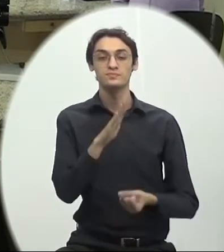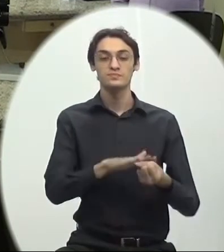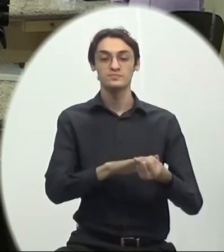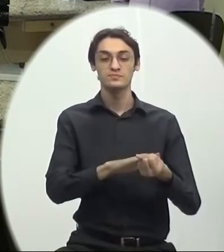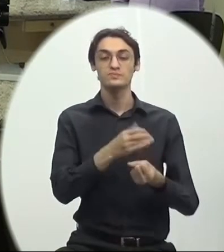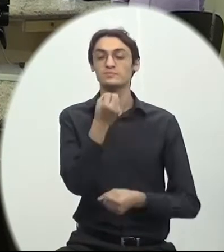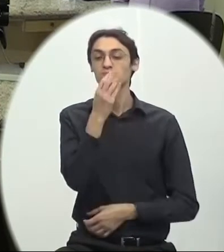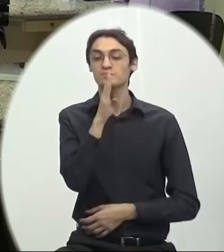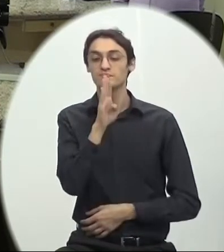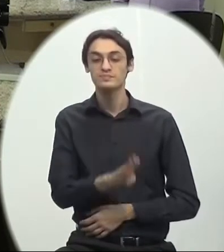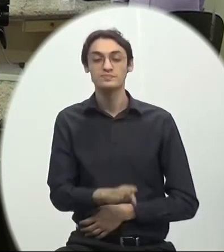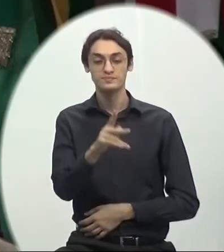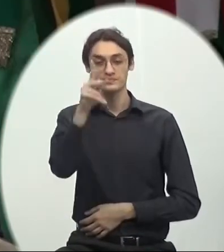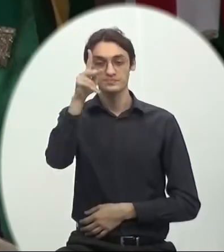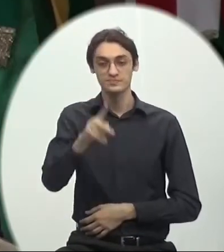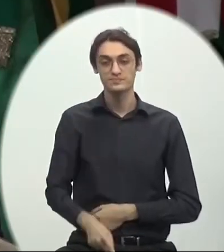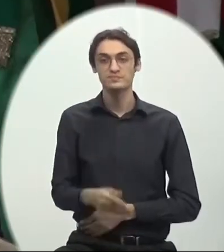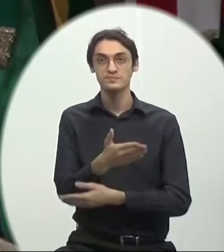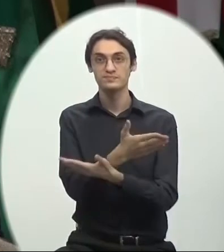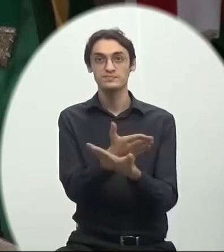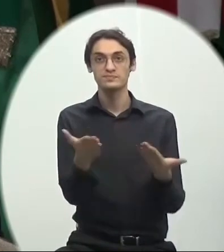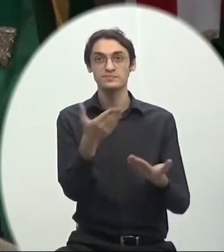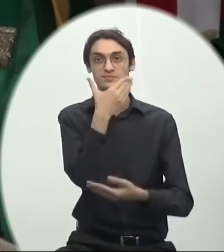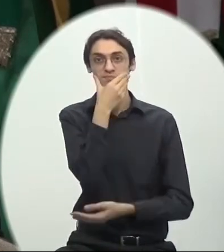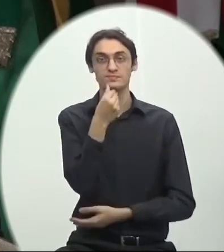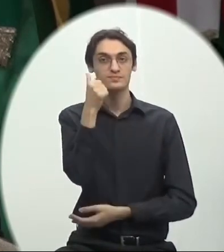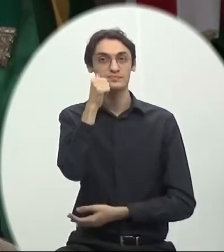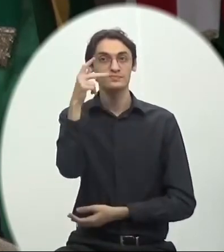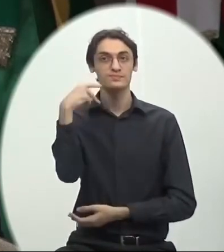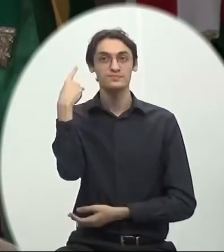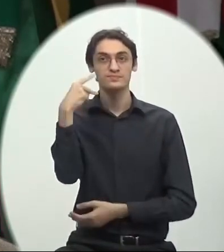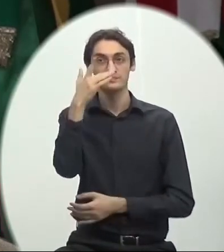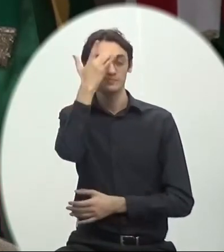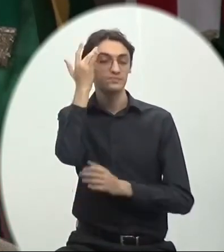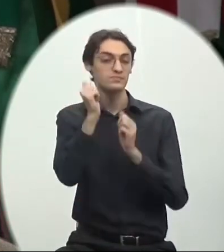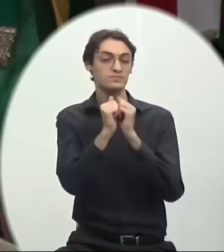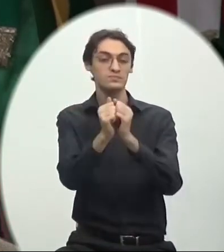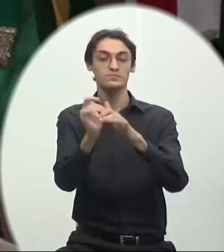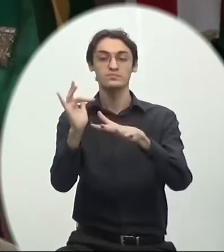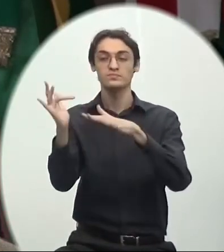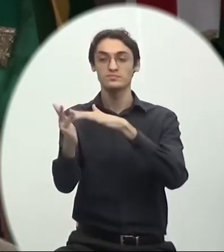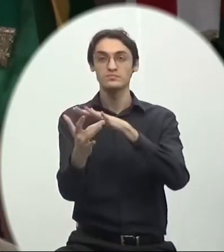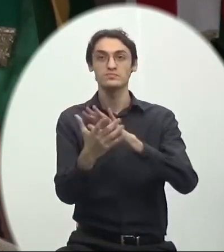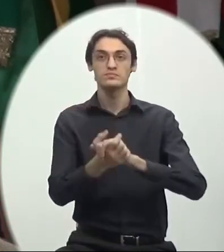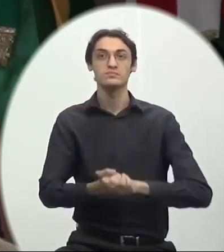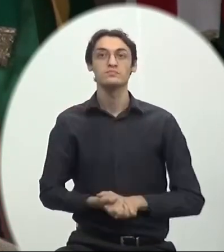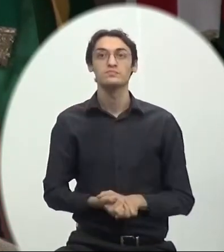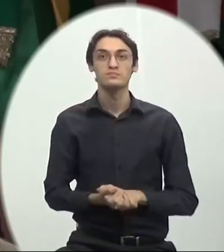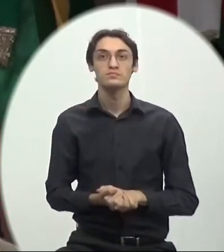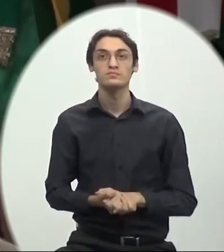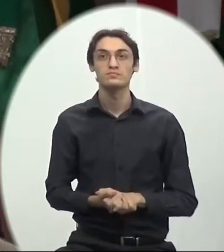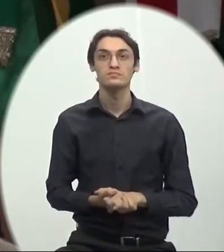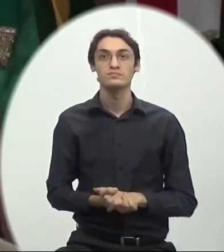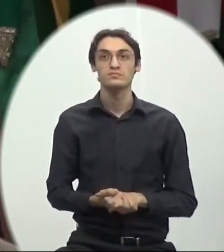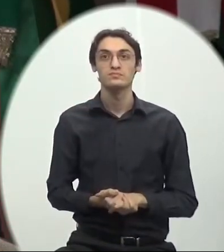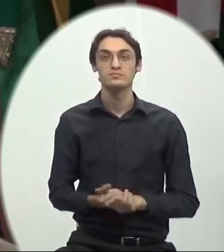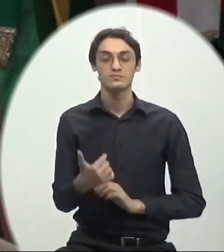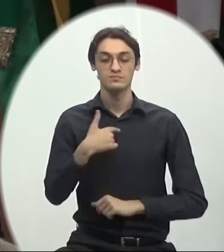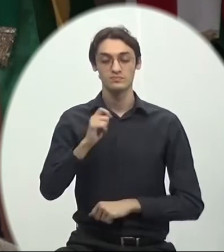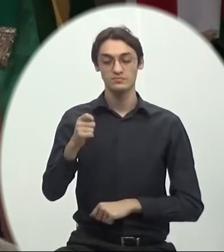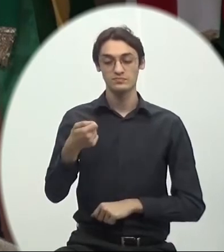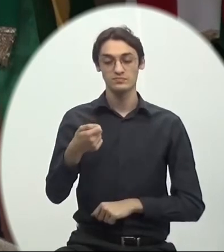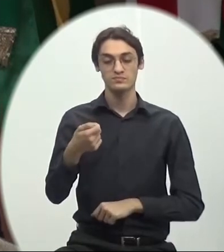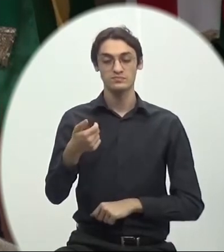Boa tarde, presidente, vereadores, vereadoras, as pessoas que nos acompanham pelas redes sociais. Bom, como eu, presidente,